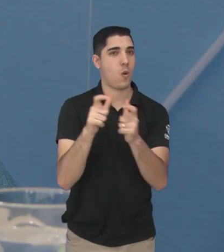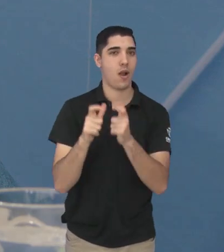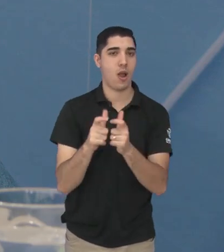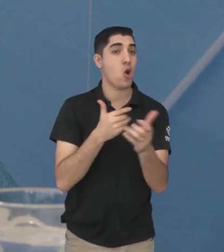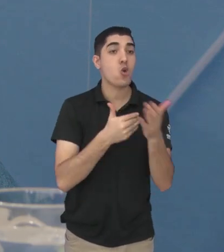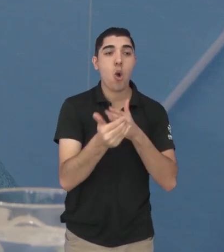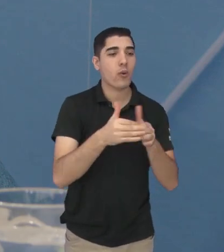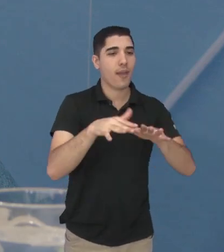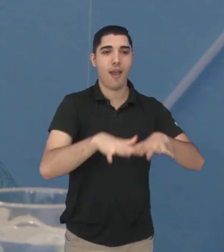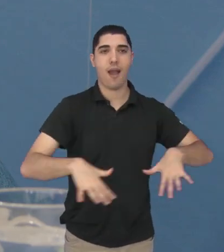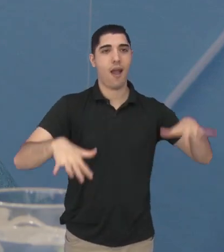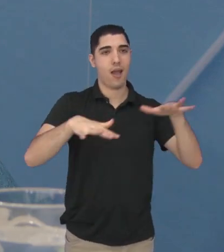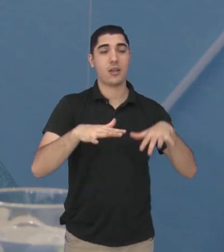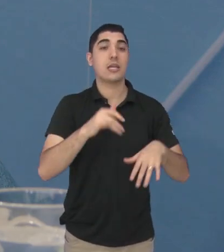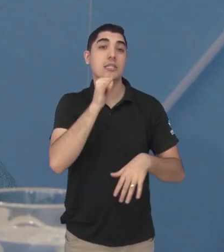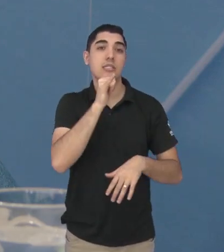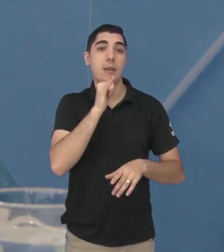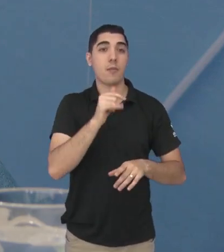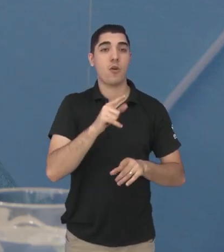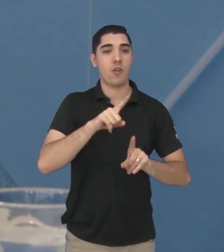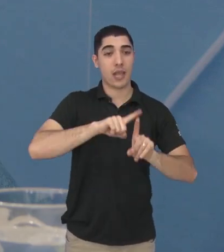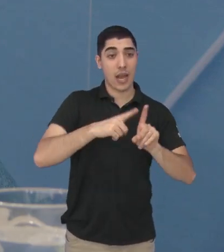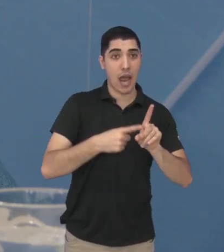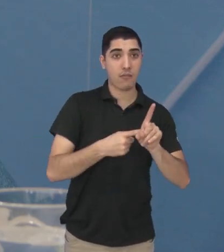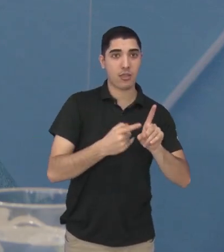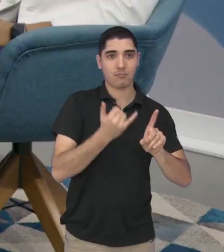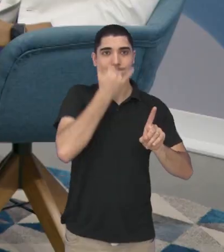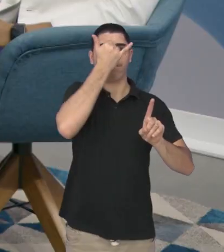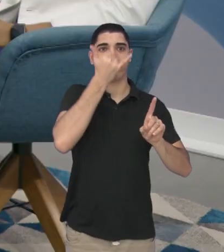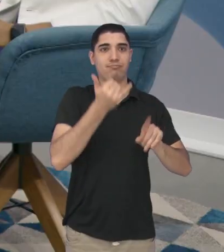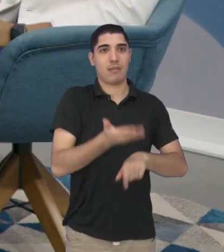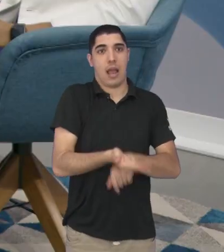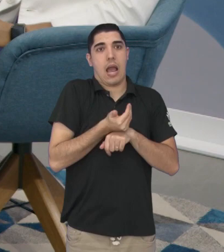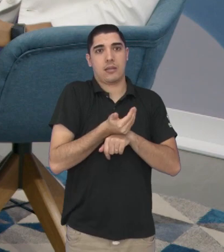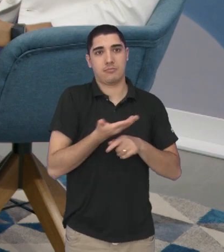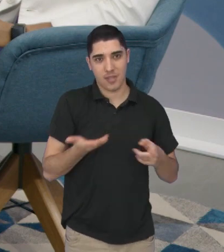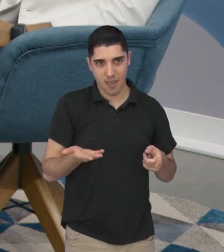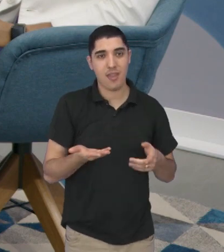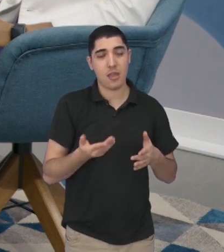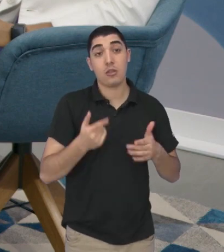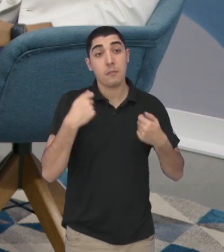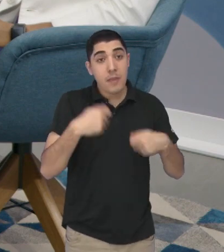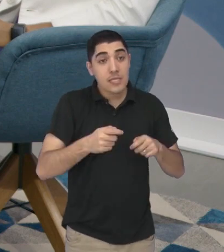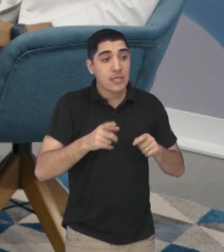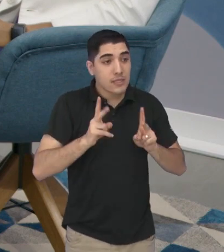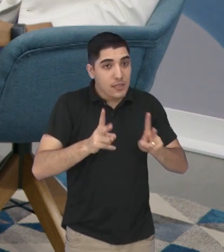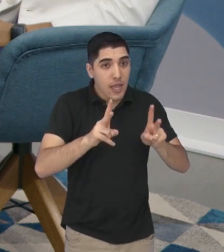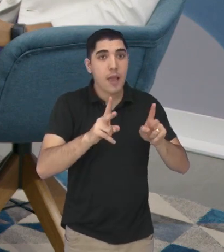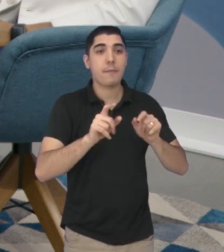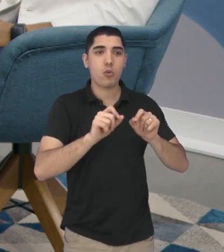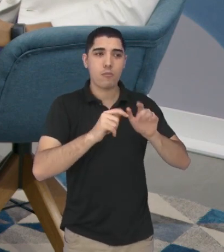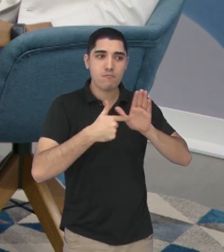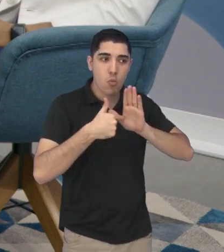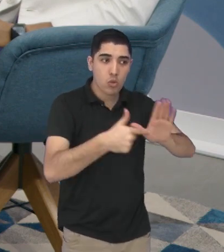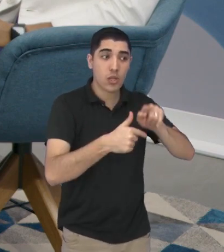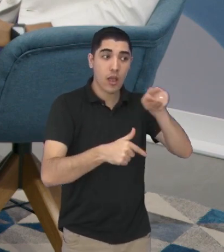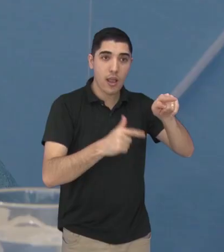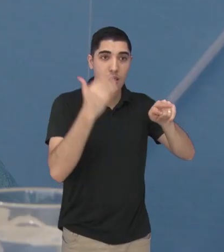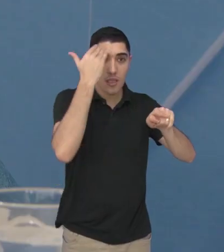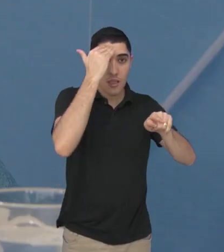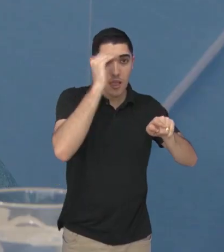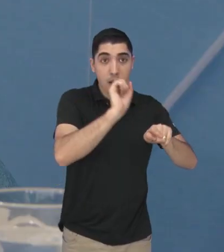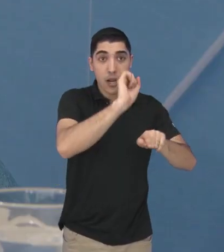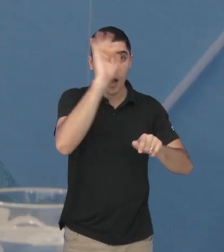momento, a gravidez precoce, então assim, a gente precisa cada vez mais trabalhar com